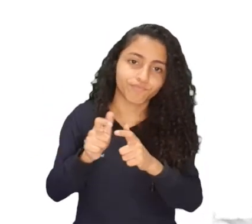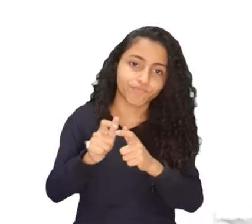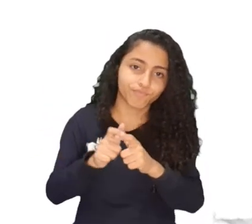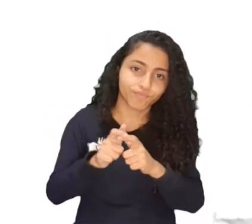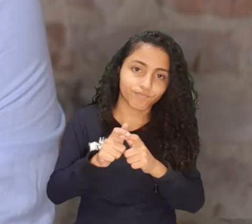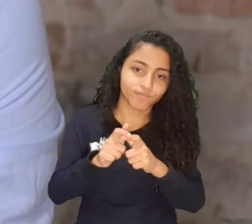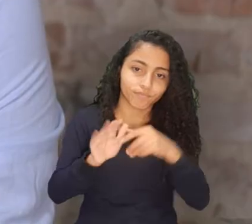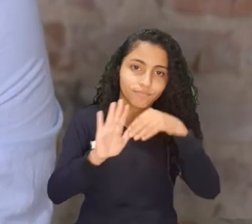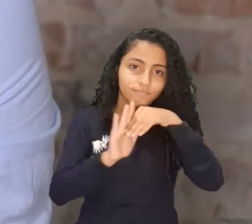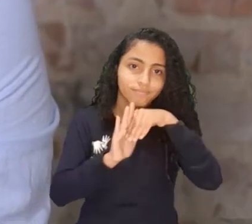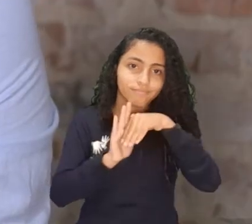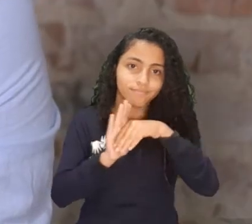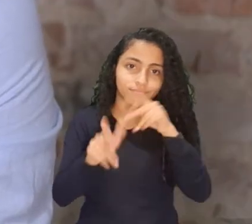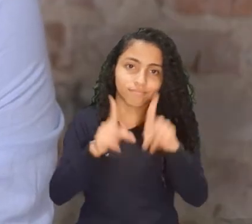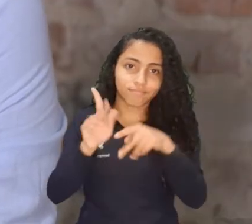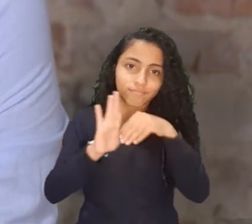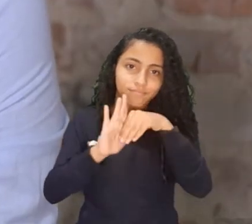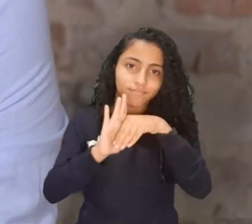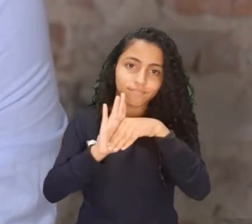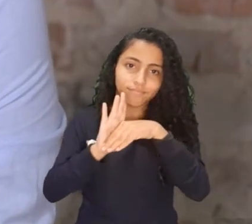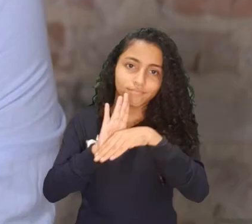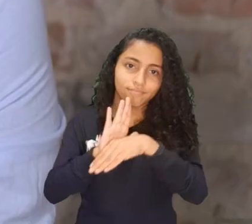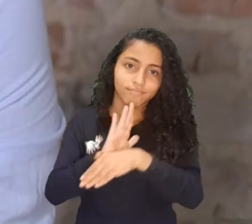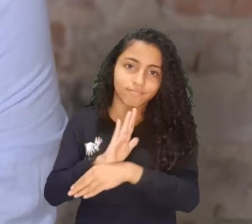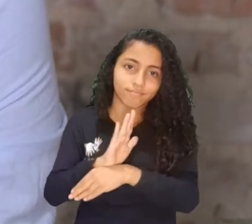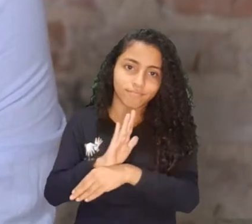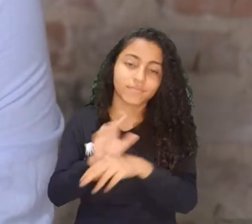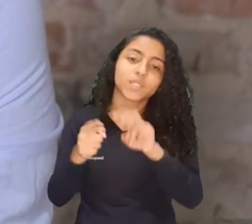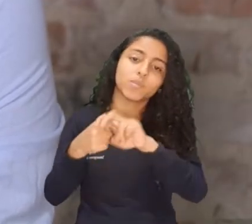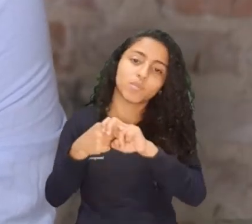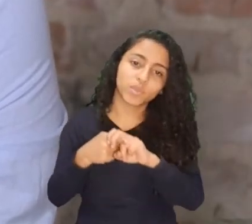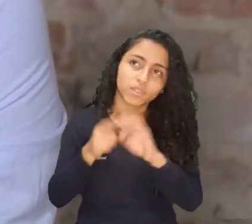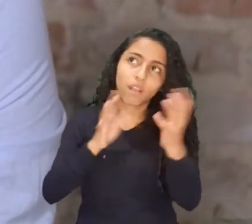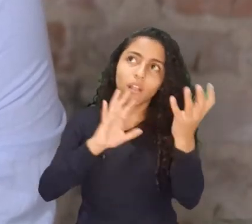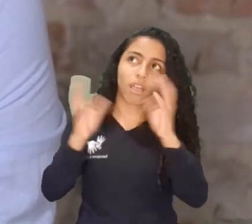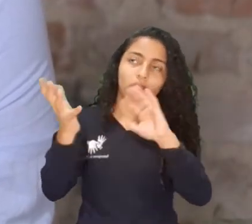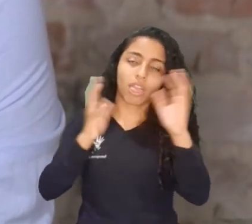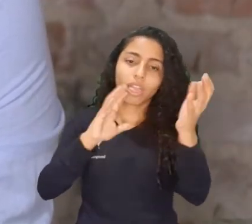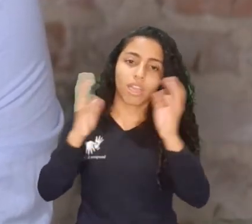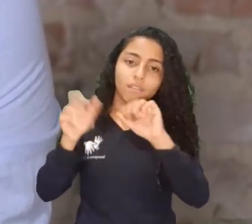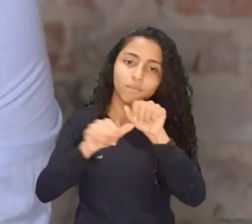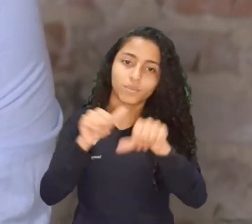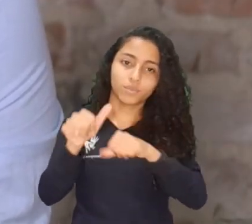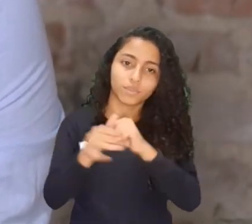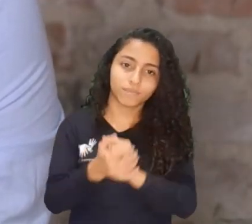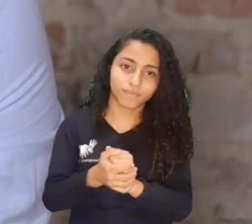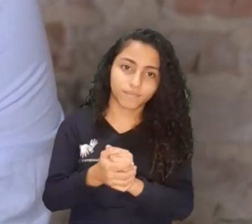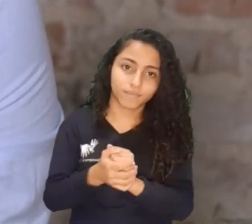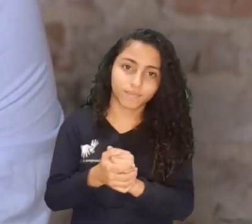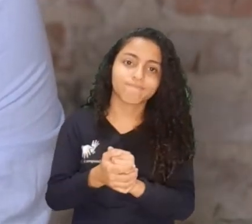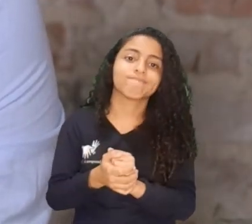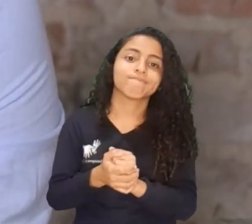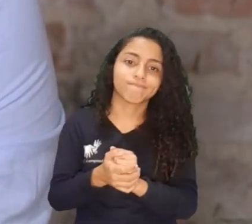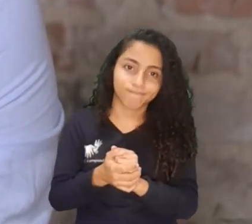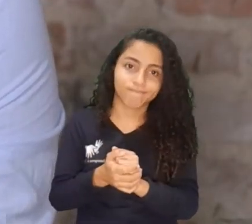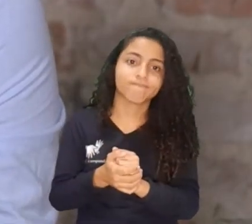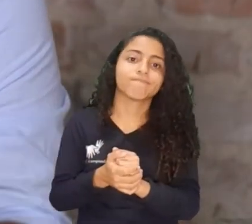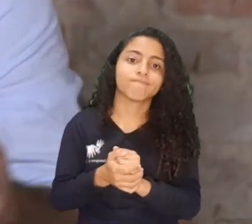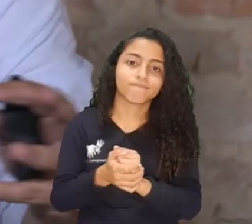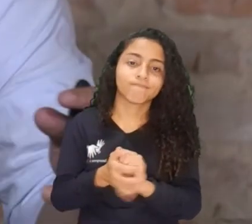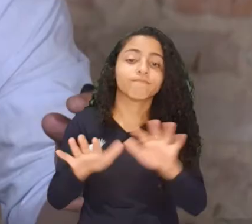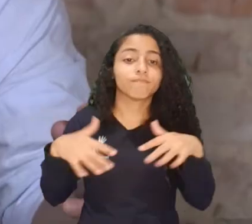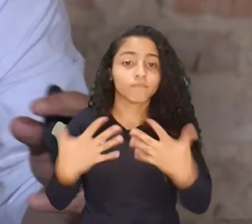declínio populacional. Tudo isso por causa dessa mudança climática. Do ponto de vista dos biomas, dos grandes